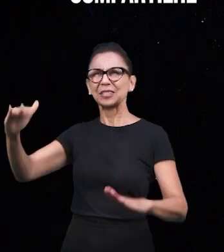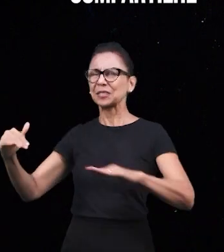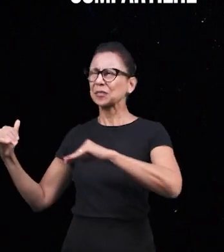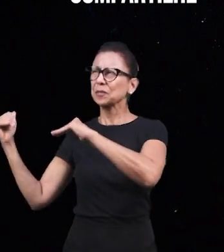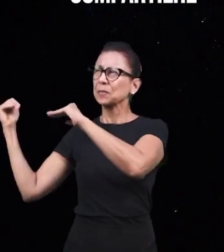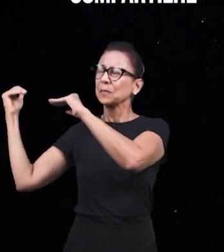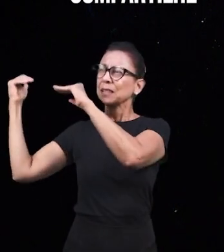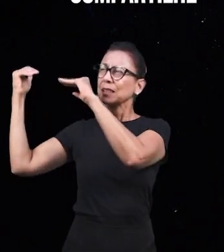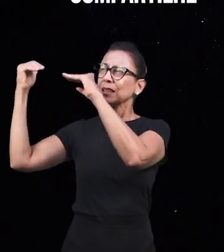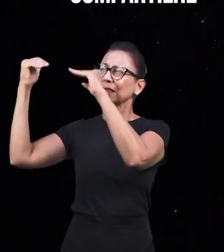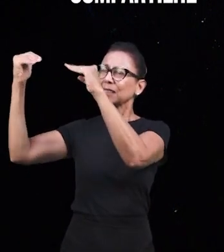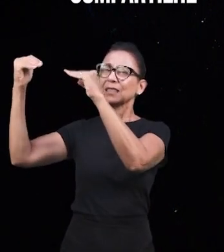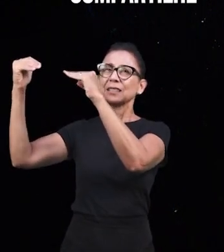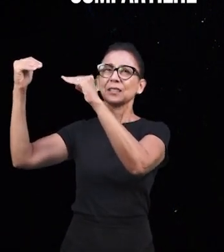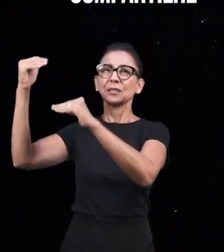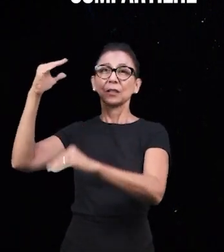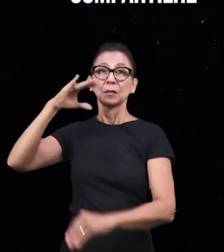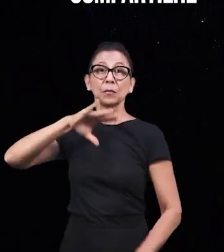todo saber.